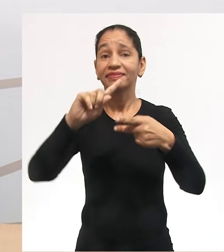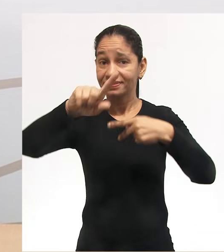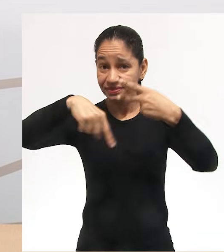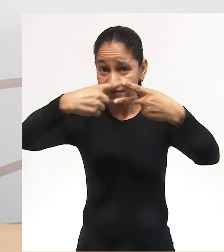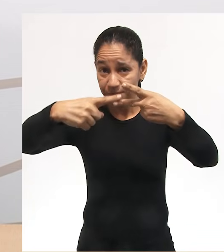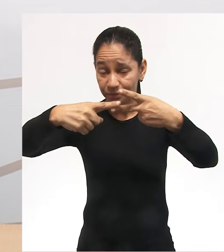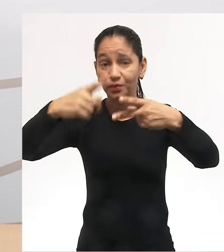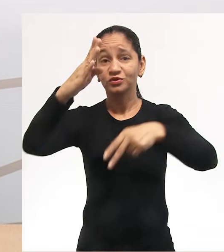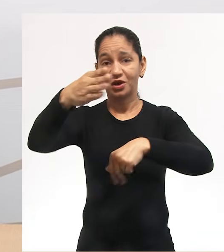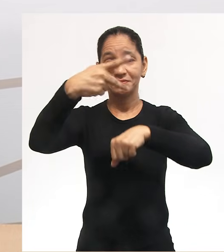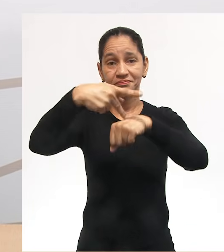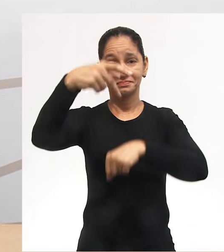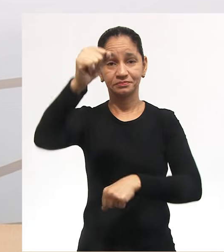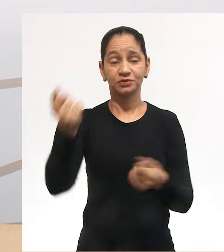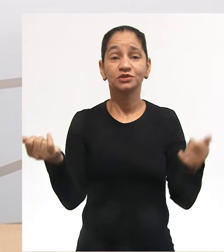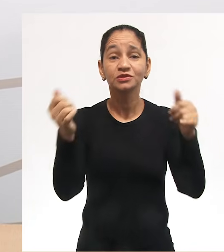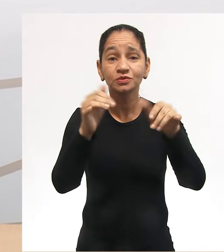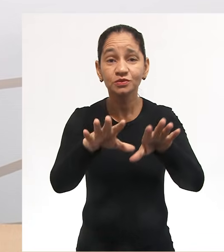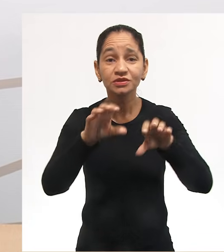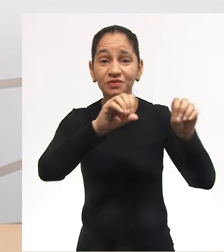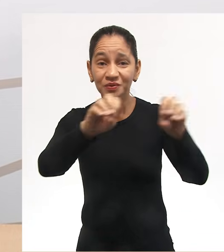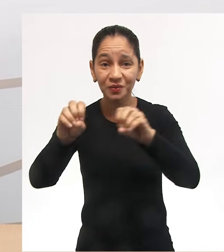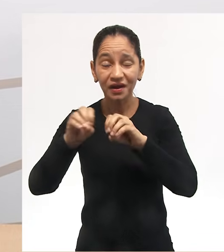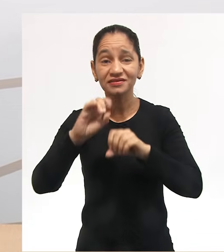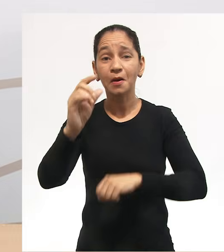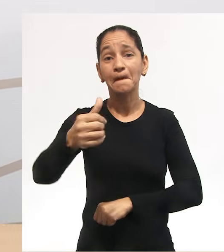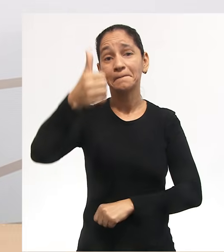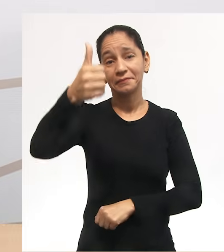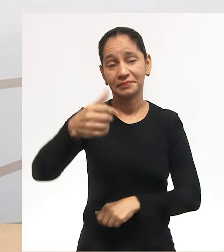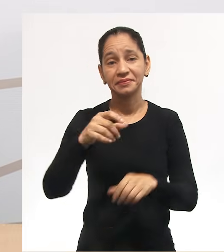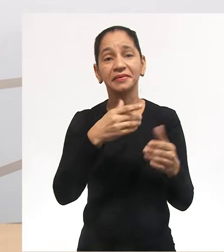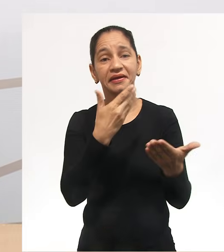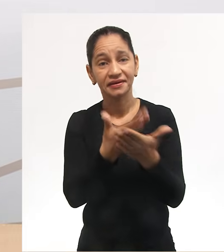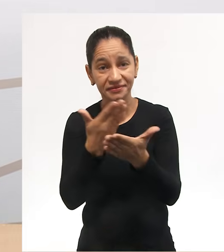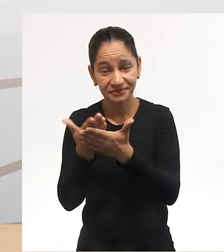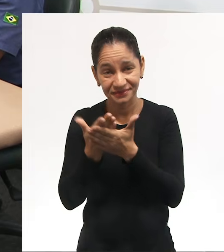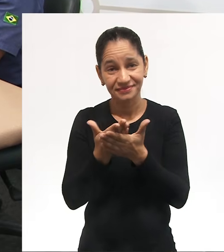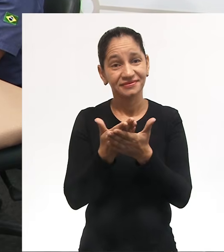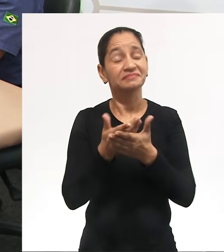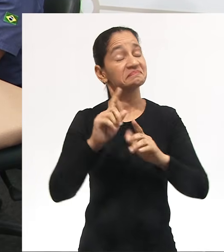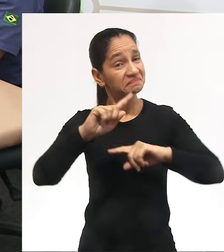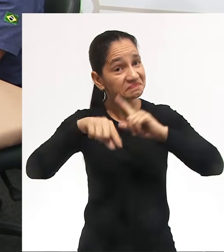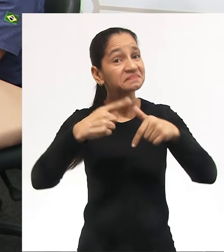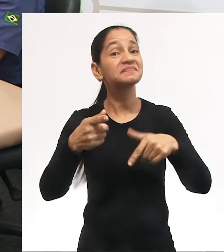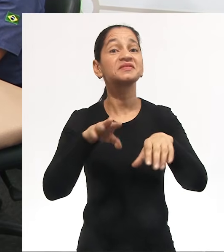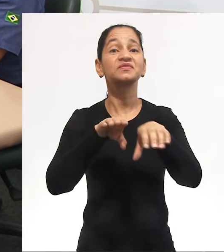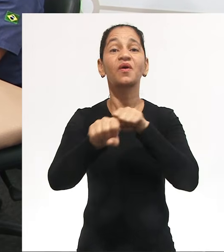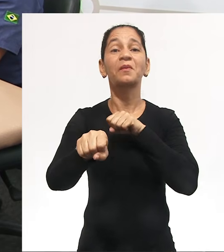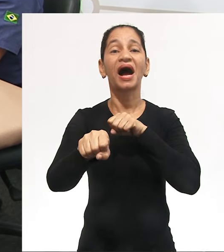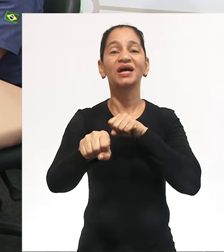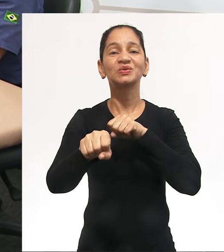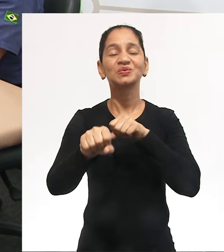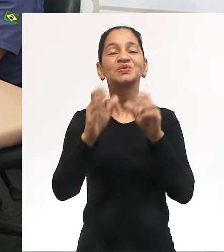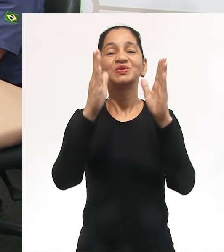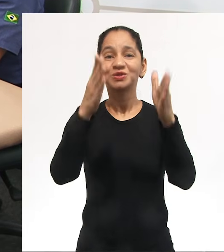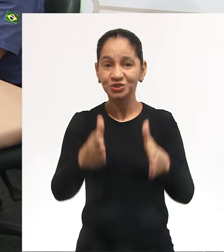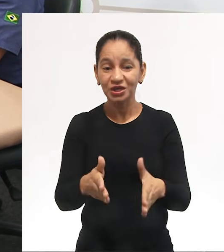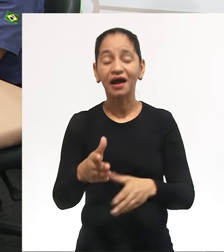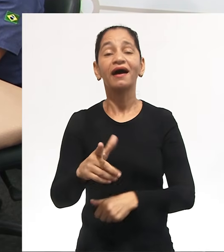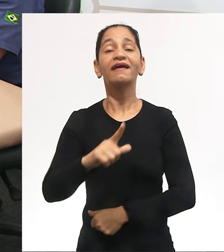logo a especialização em educação especial inclusiva, né, foi a primeira pós-graduação que eu fiz. E quando eu